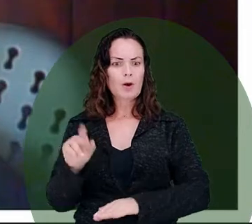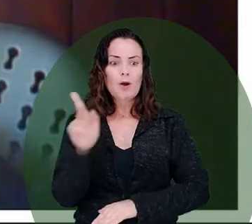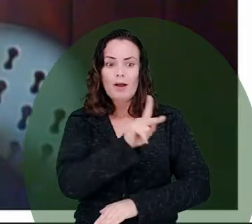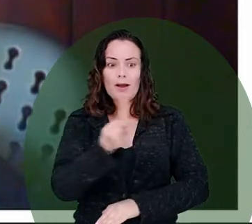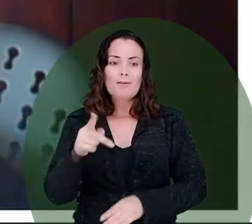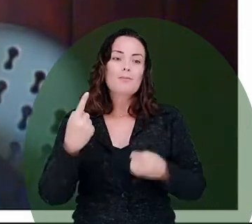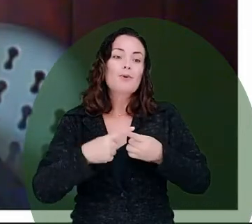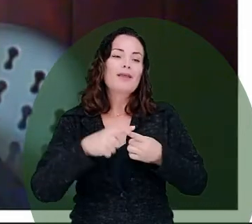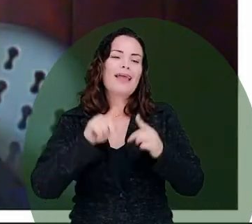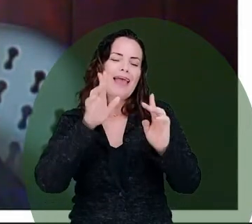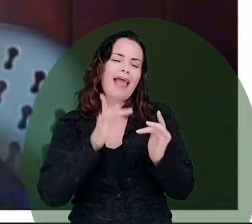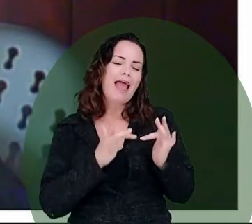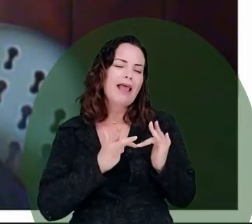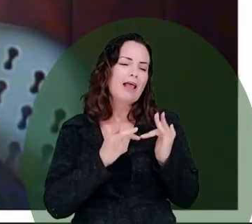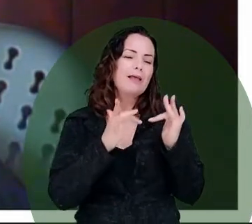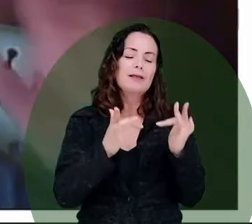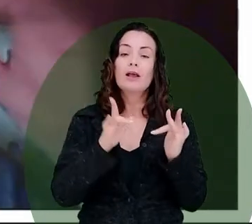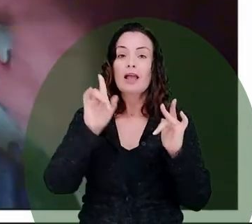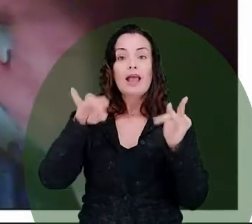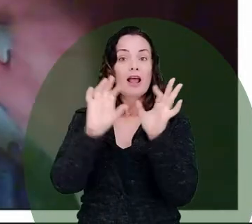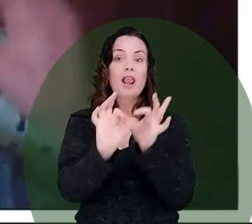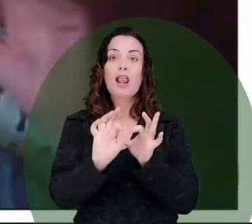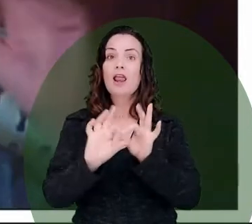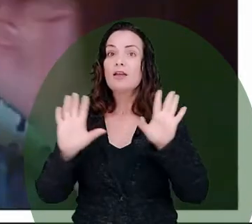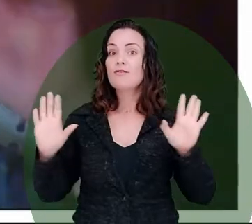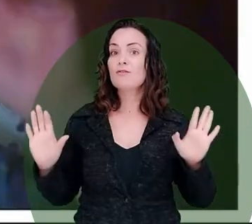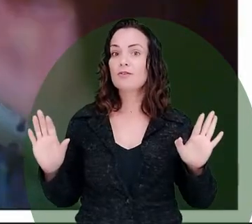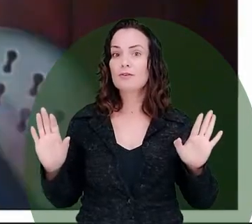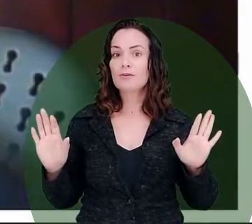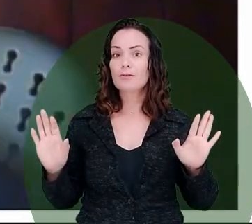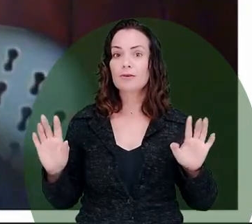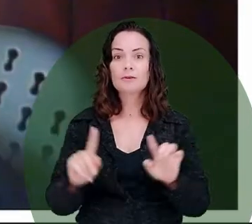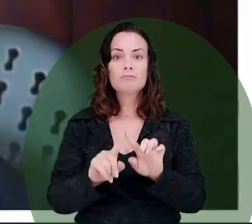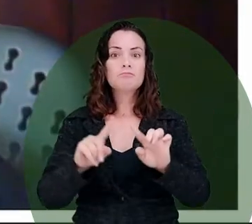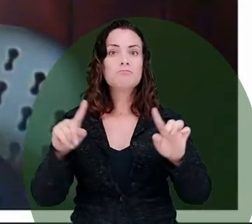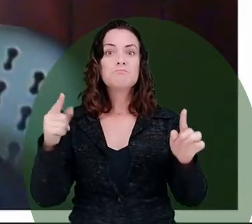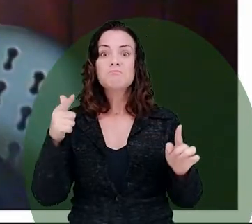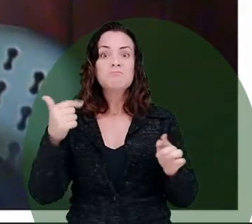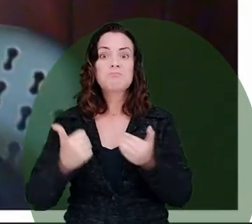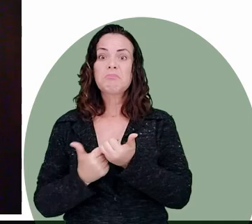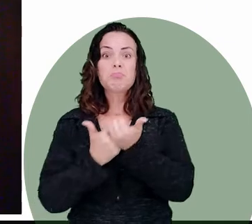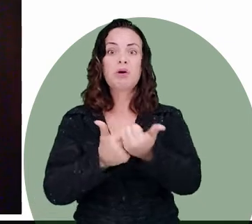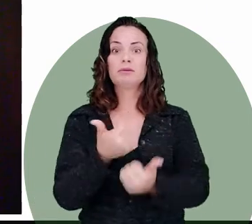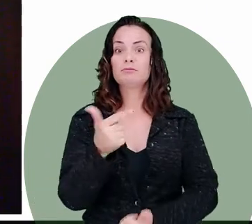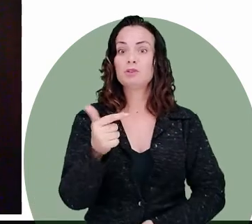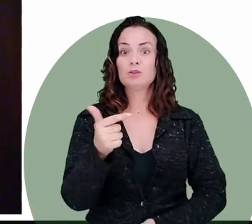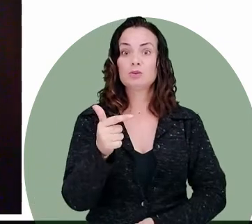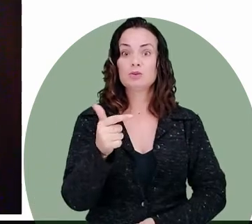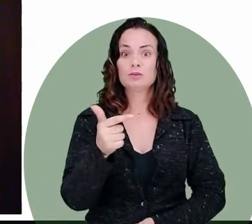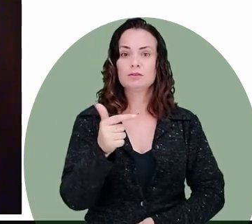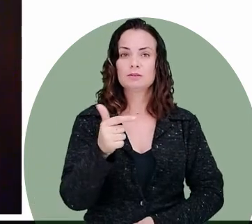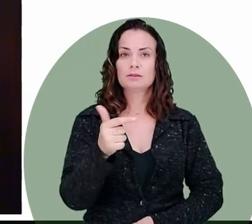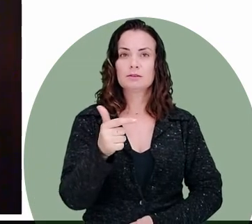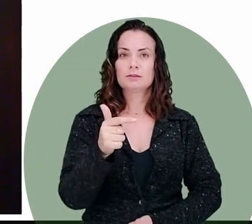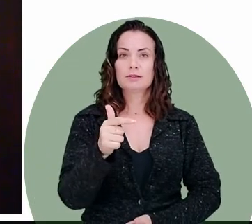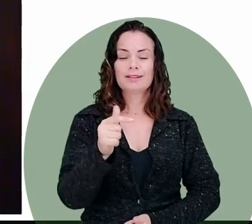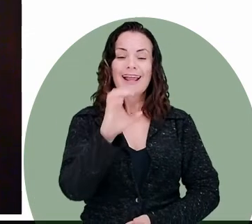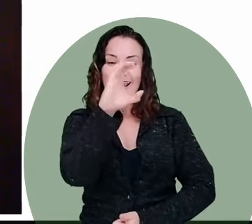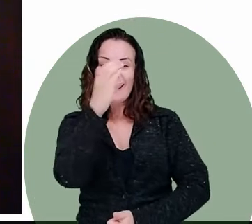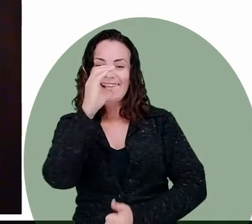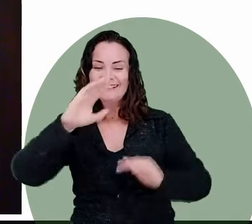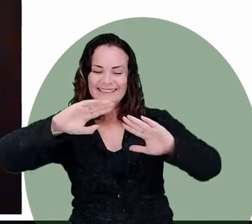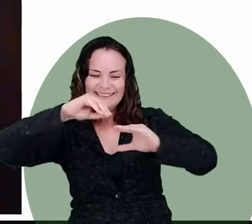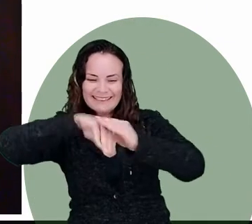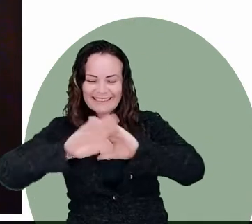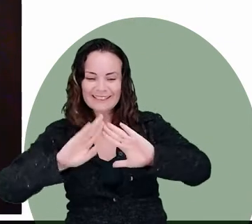extremamente solitário. Ele é muito livre, mas ele não tem apoio nenhum. E nesse grupo Ciência na